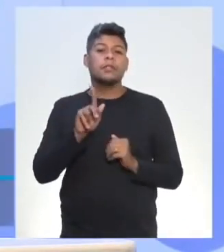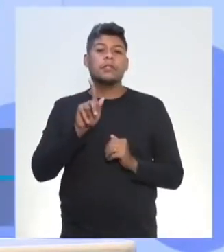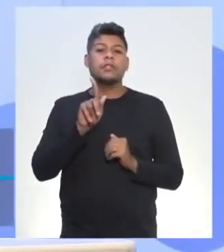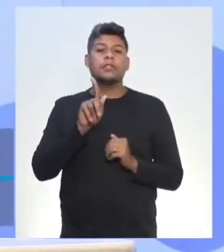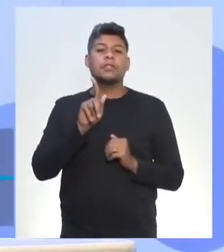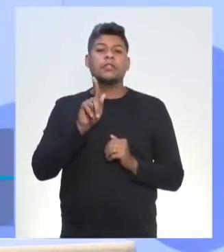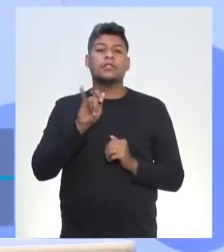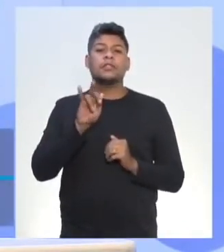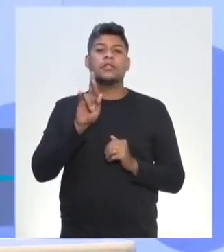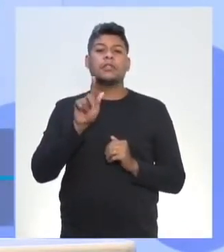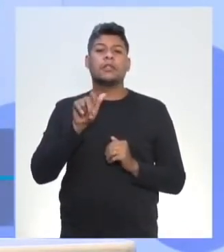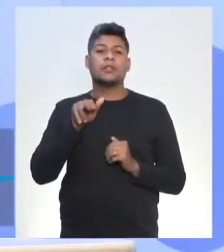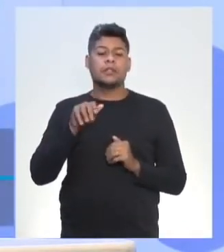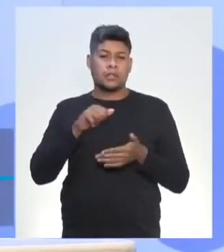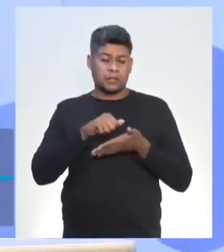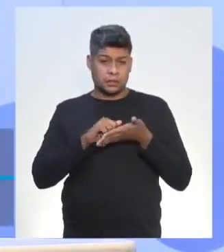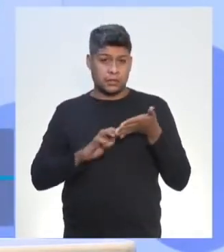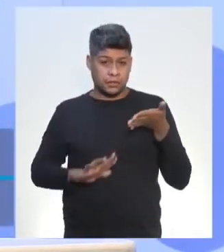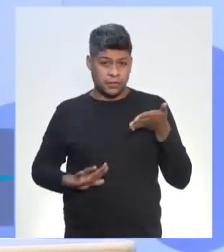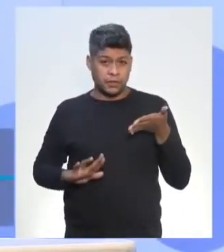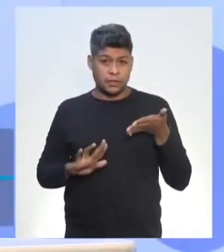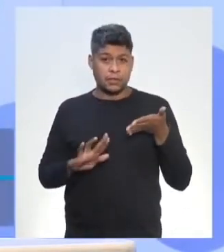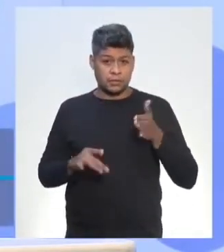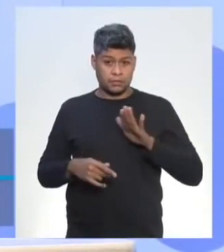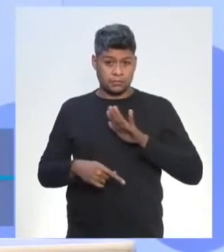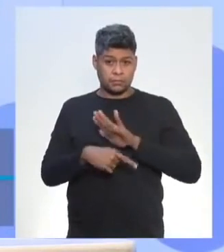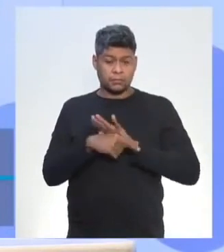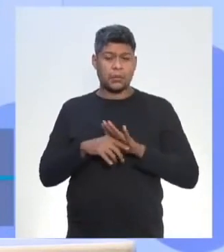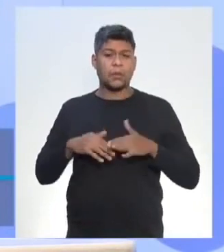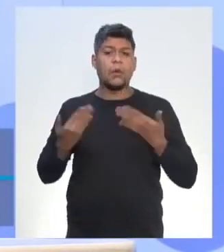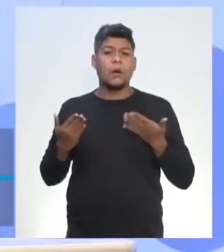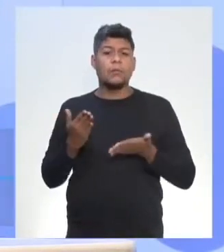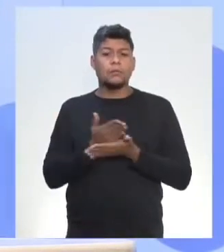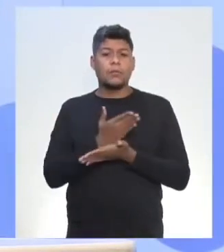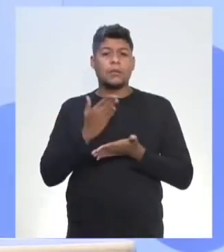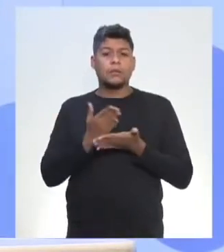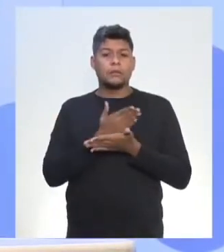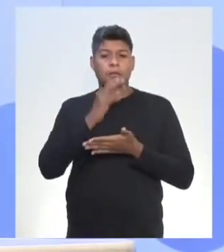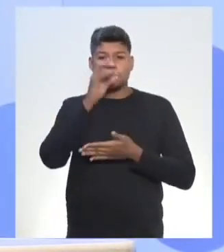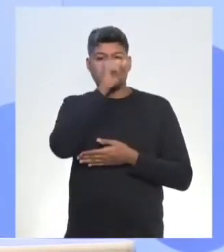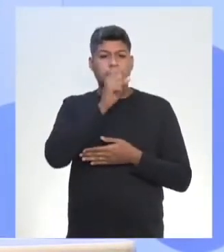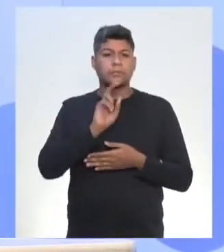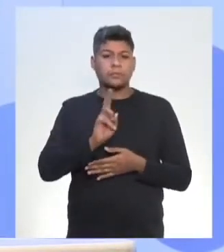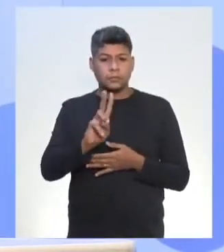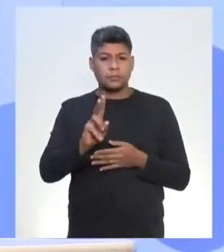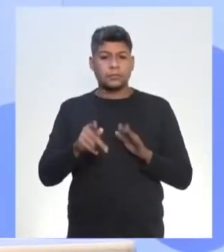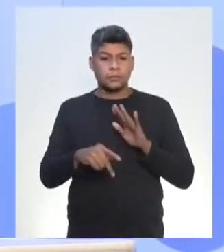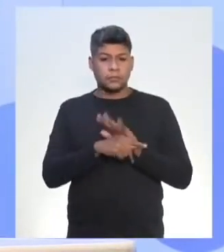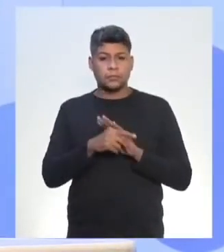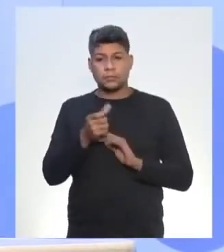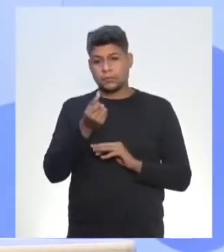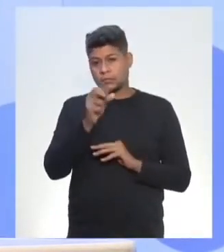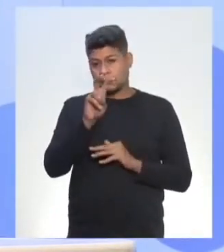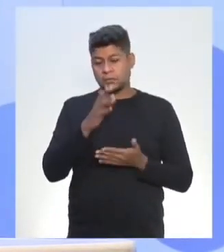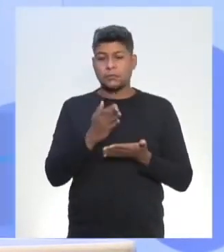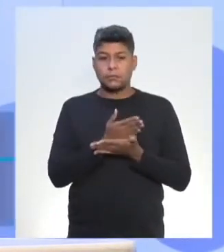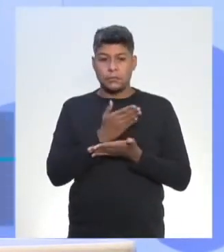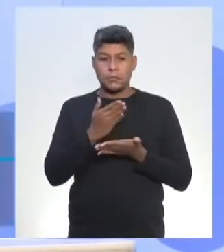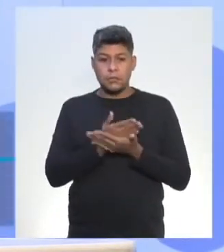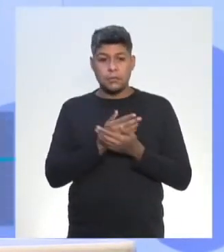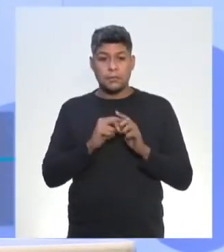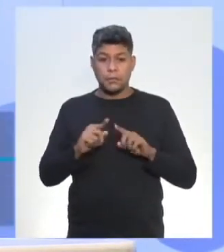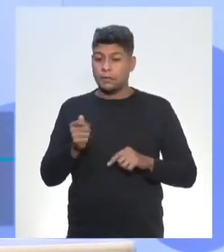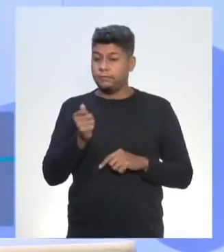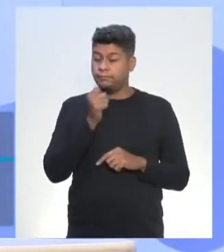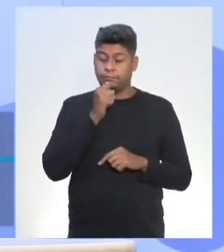Girlane colocou assim, essas atividades de potência estão em quais páginas do livro do Aprender Sempre? Está na página 65. Mas se você